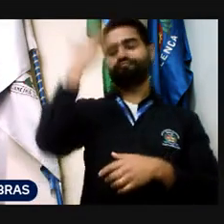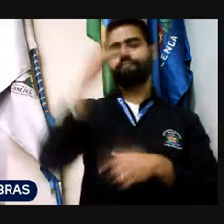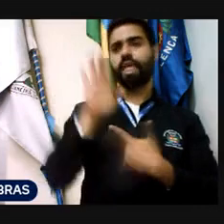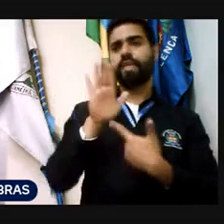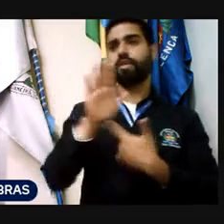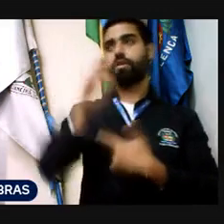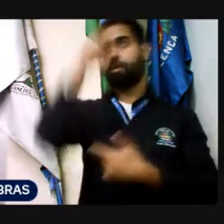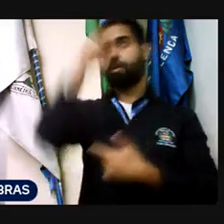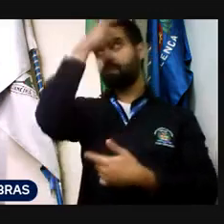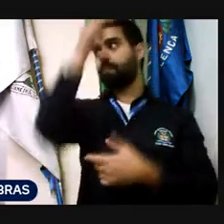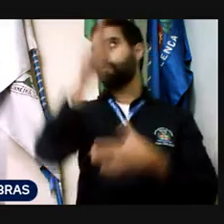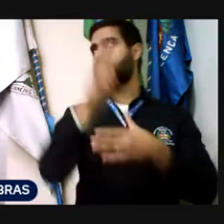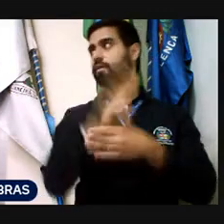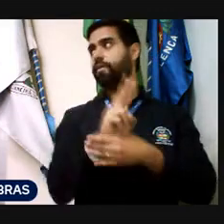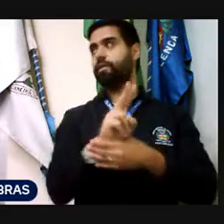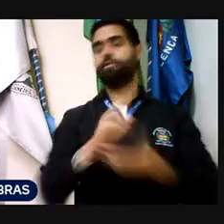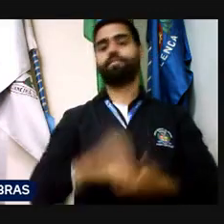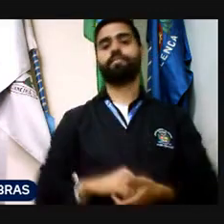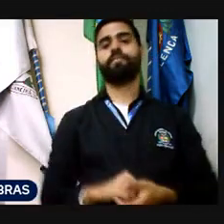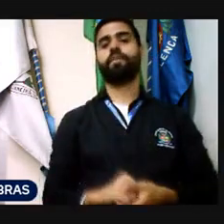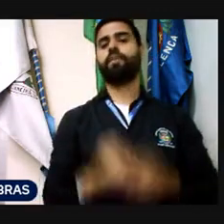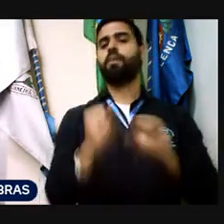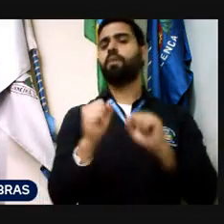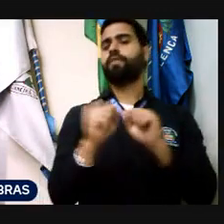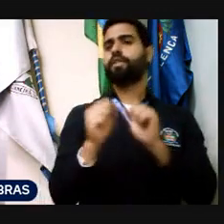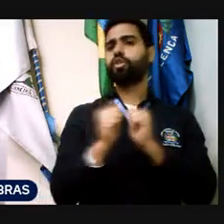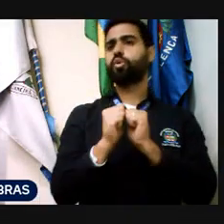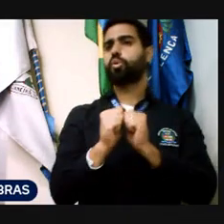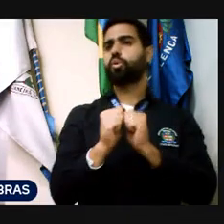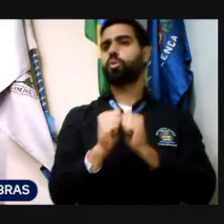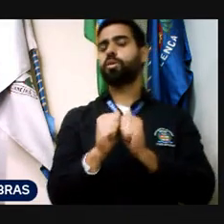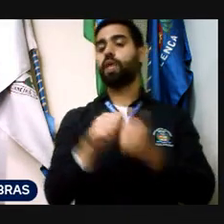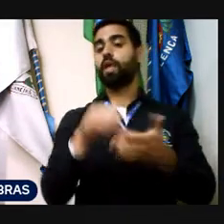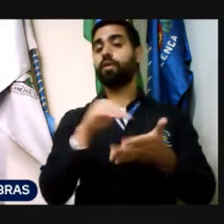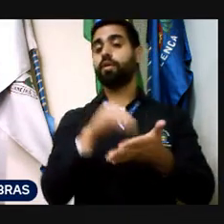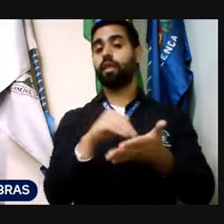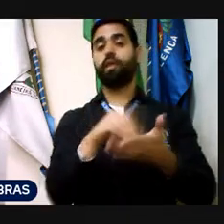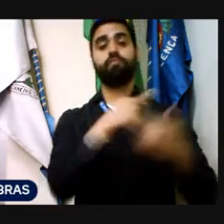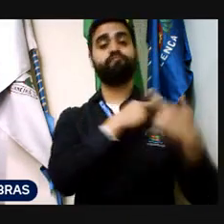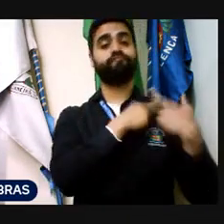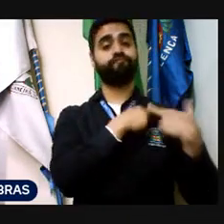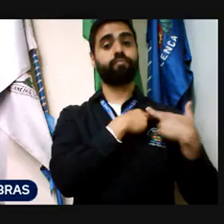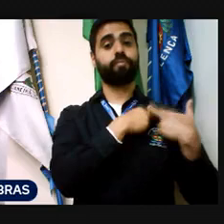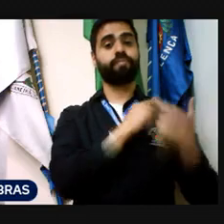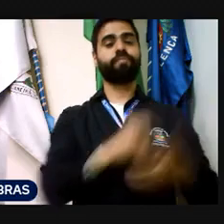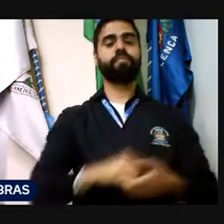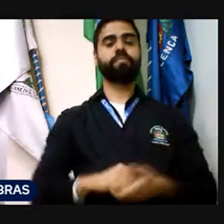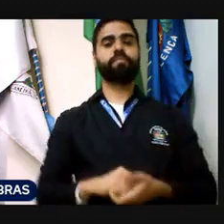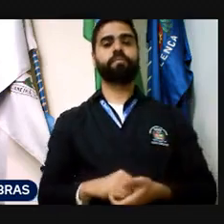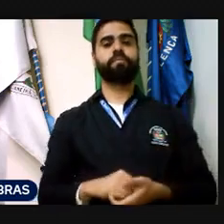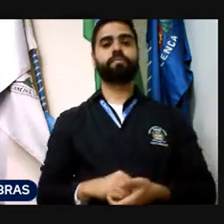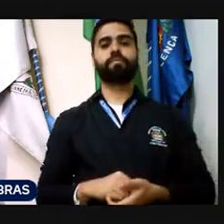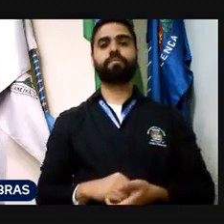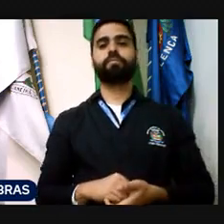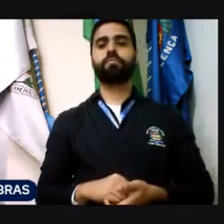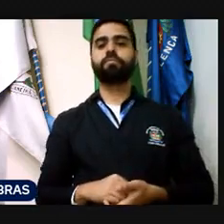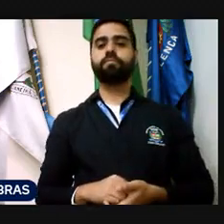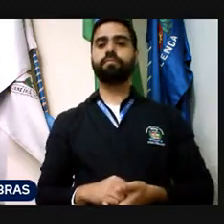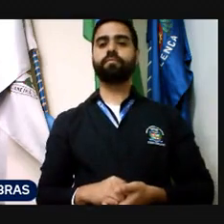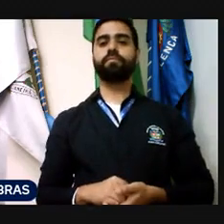ao chefe do Poder Executivo Municipal, para que o mesmo viabilize junto à secretaria responsável, em caráter de